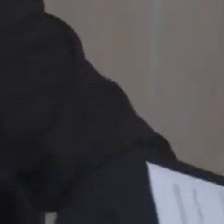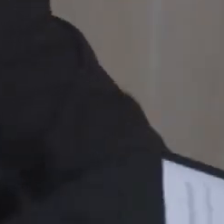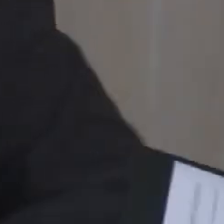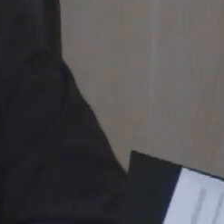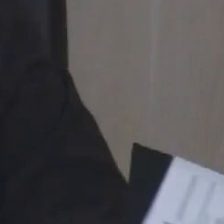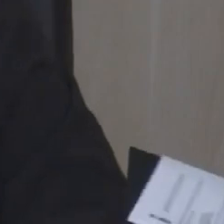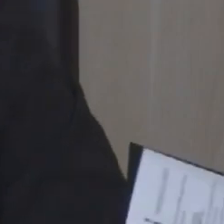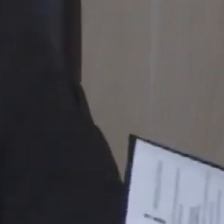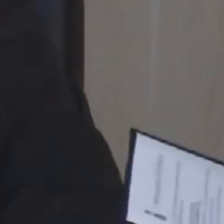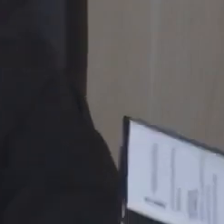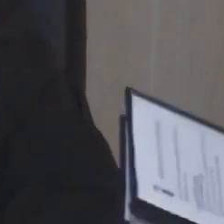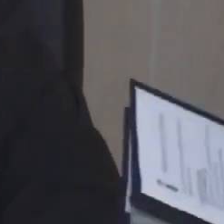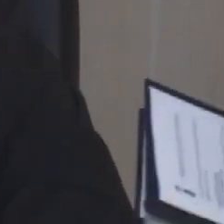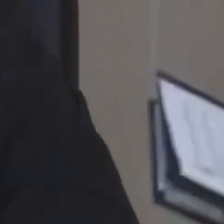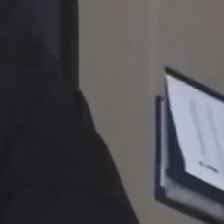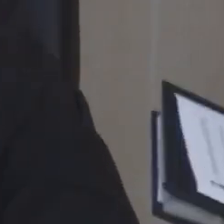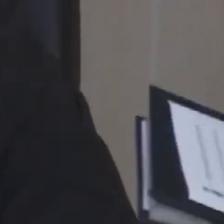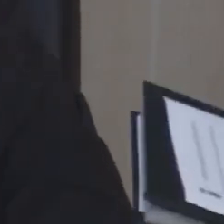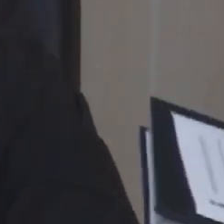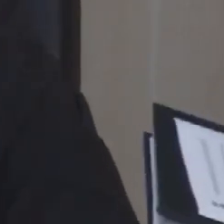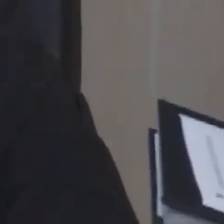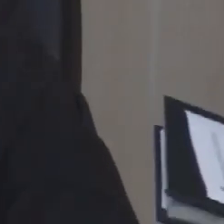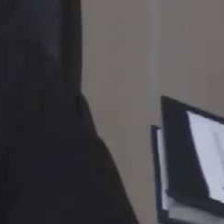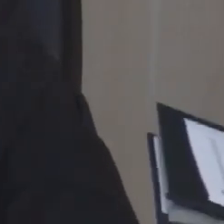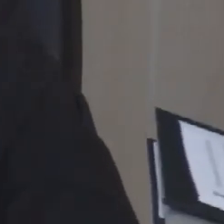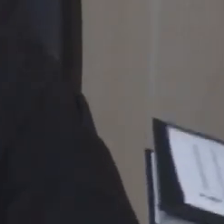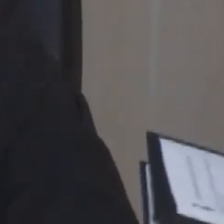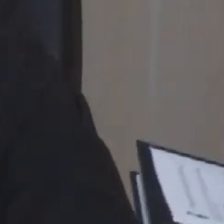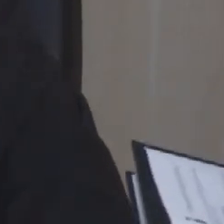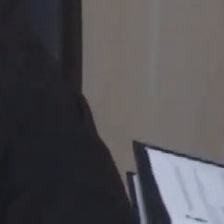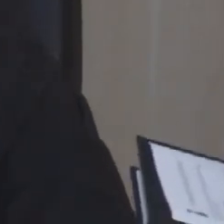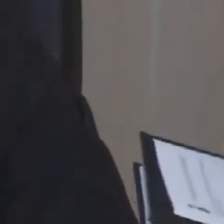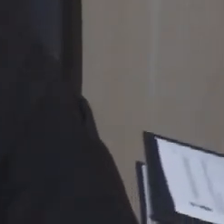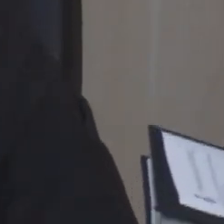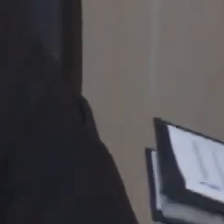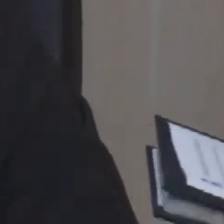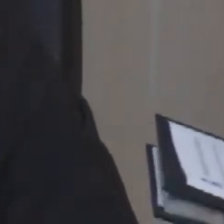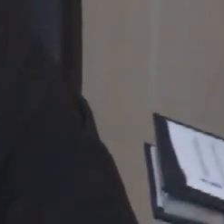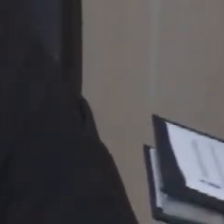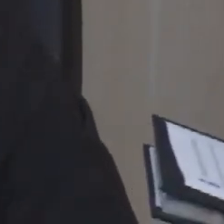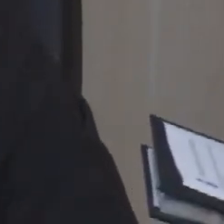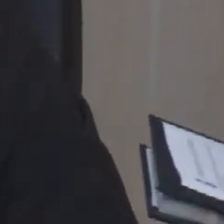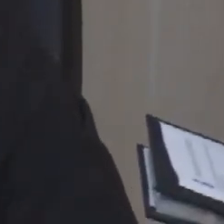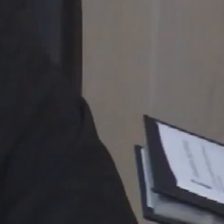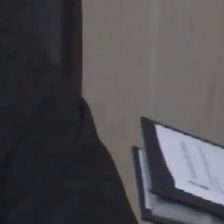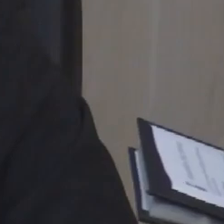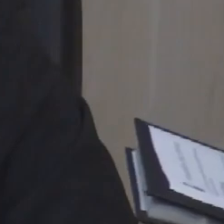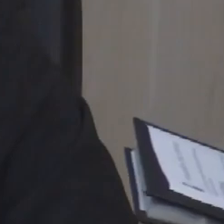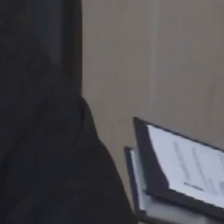dos vereadores que participam dessa comissão. Vereador Jorge Santos.